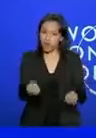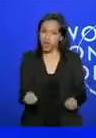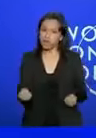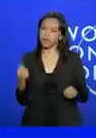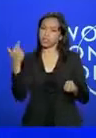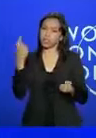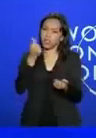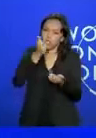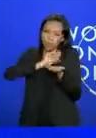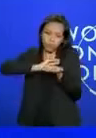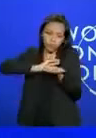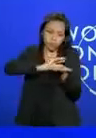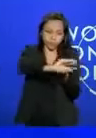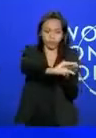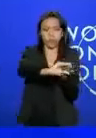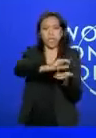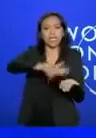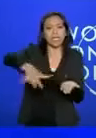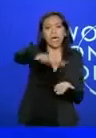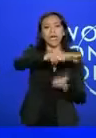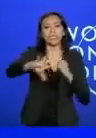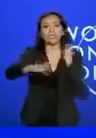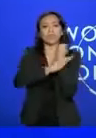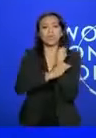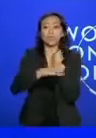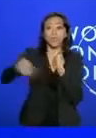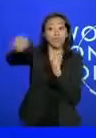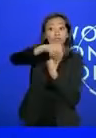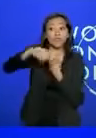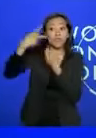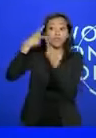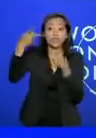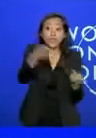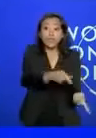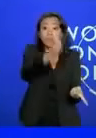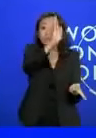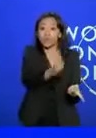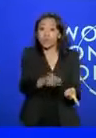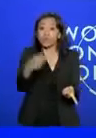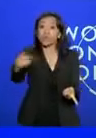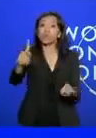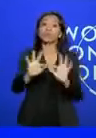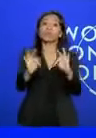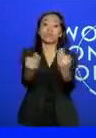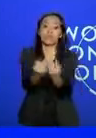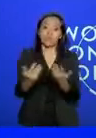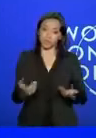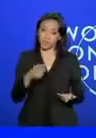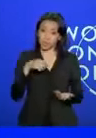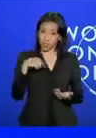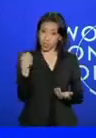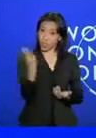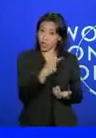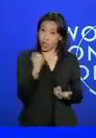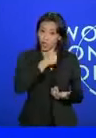na segurança para que vocês nos visitem com suas famílias, pois somos dos países